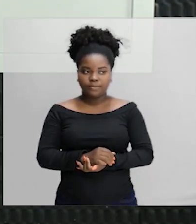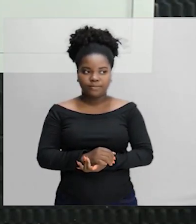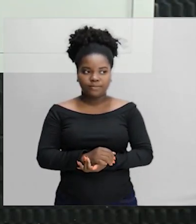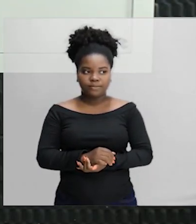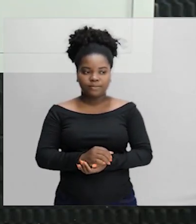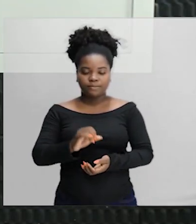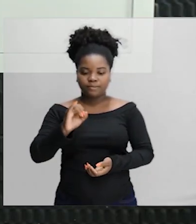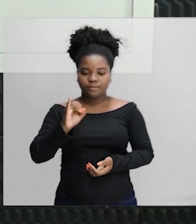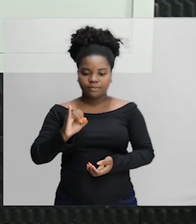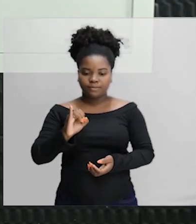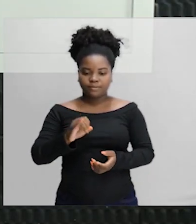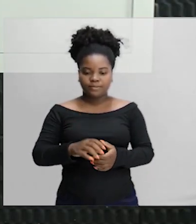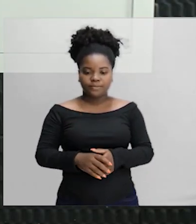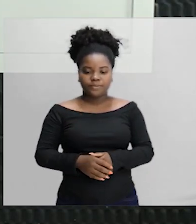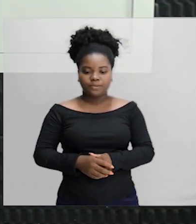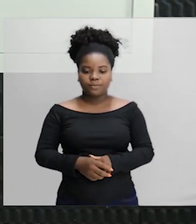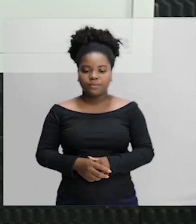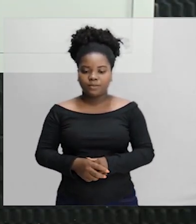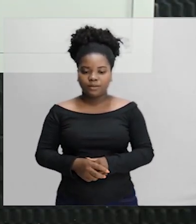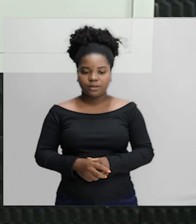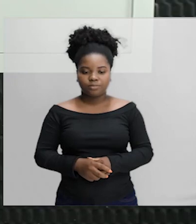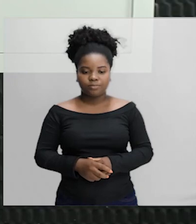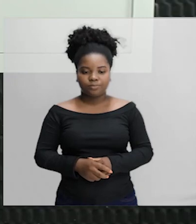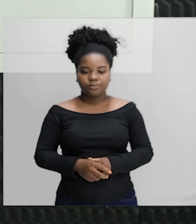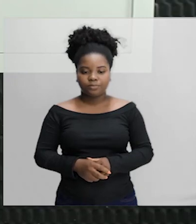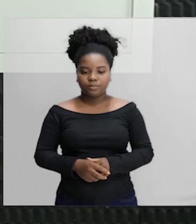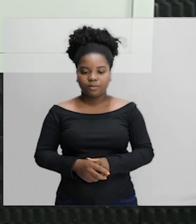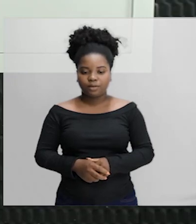elétrica. Tá ok? Então a figura